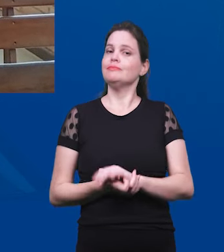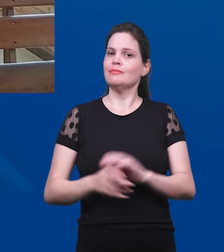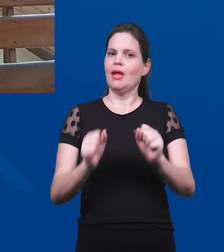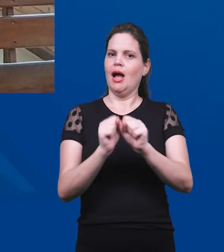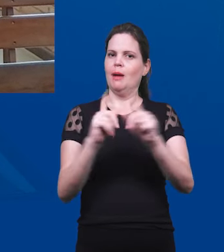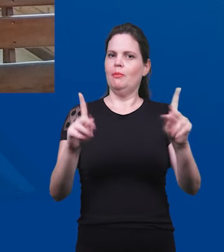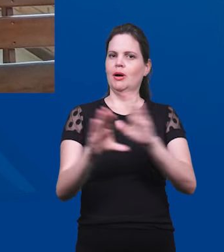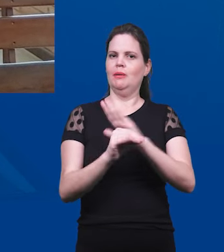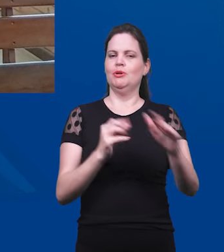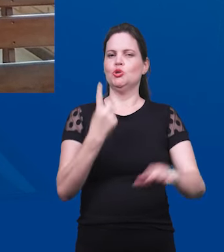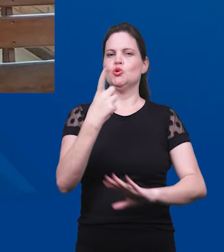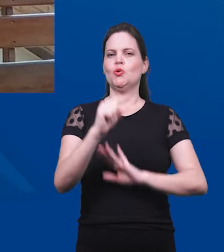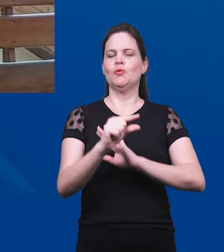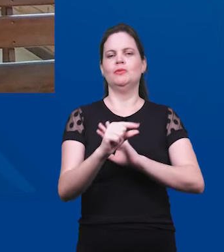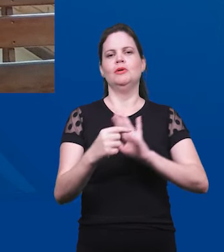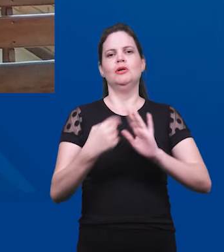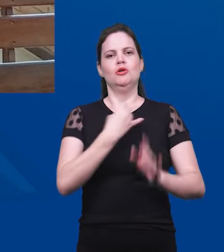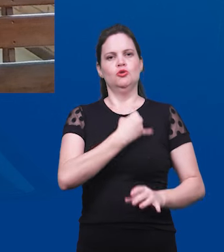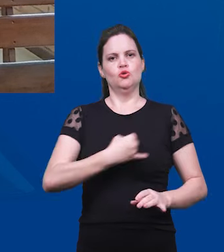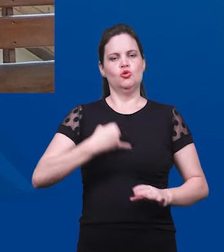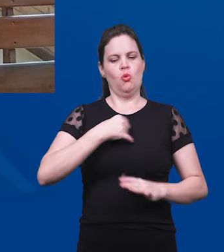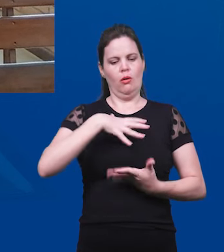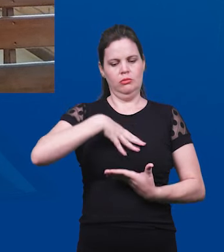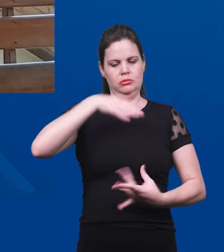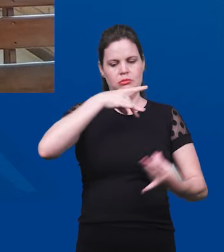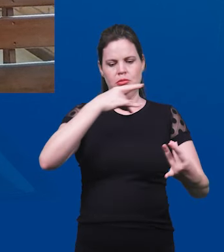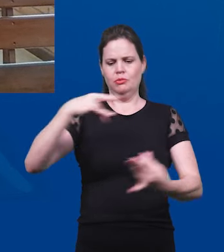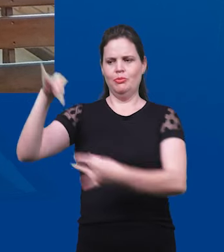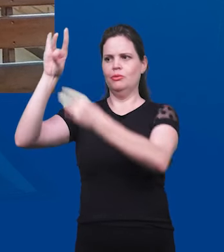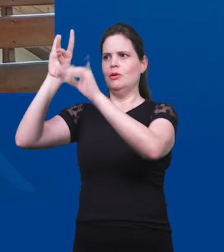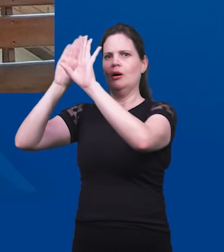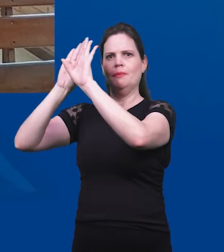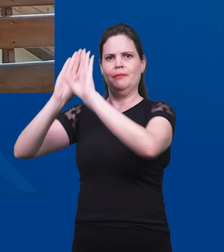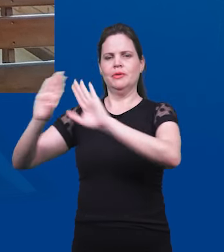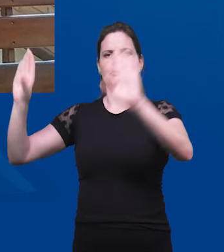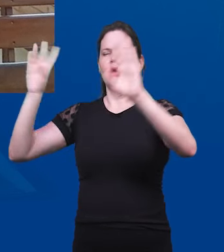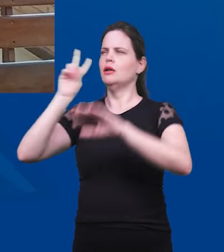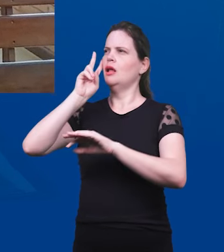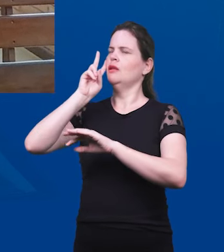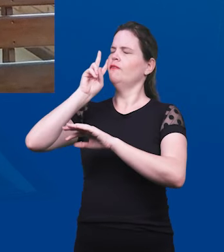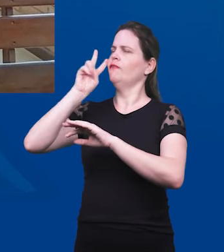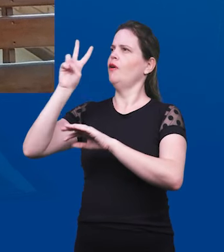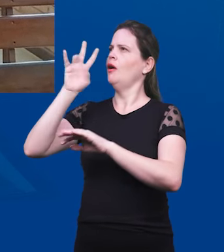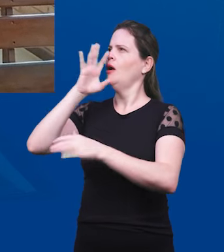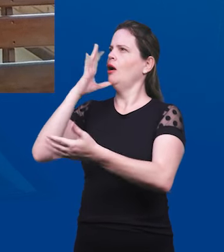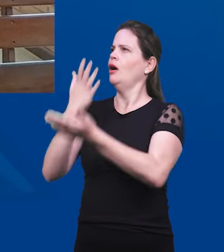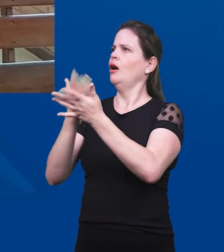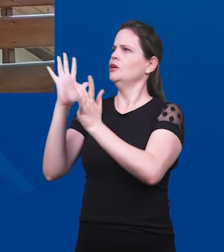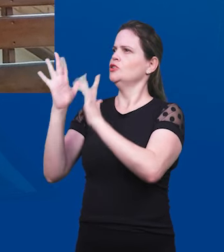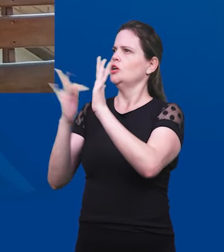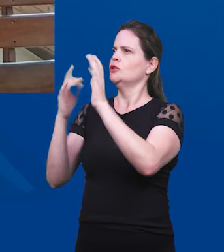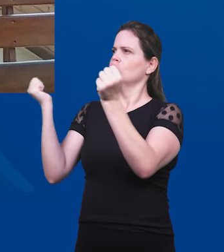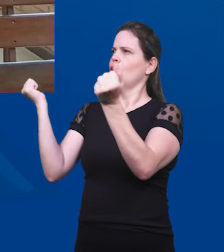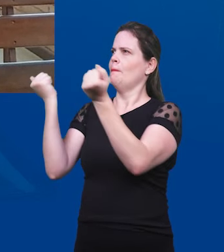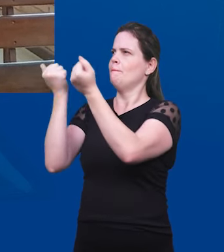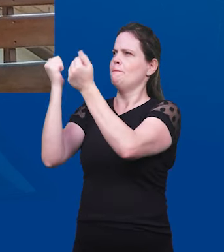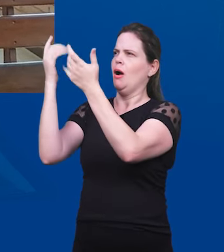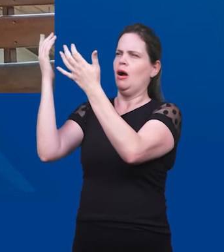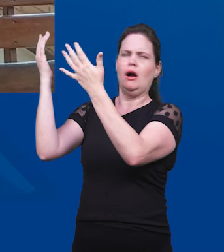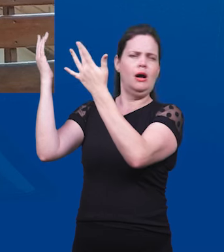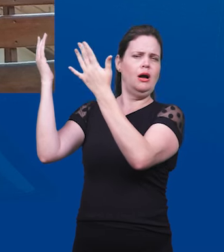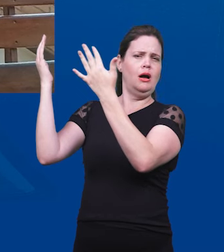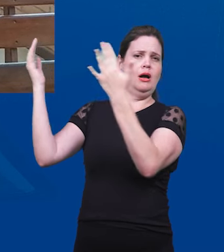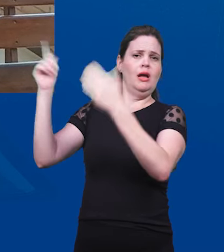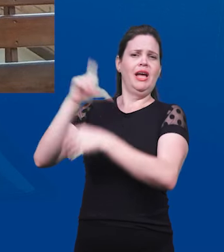Apocalipse capítulo 1, João é arrebatado em espírito e ele vê Jesus glorificado na eternidade. E ele tinha na